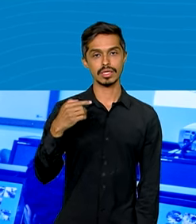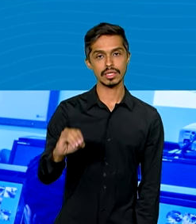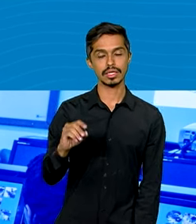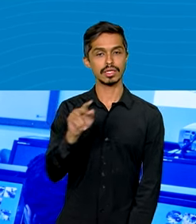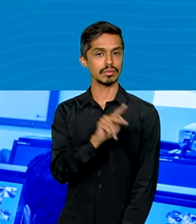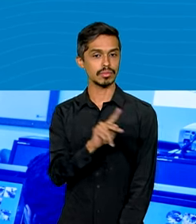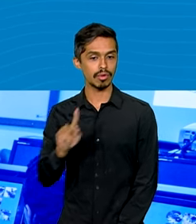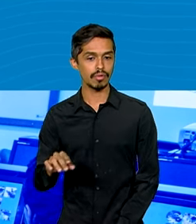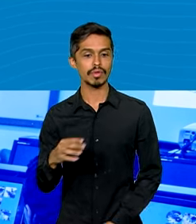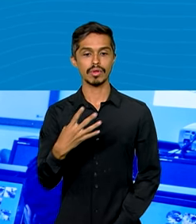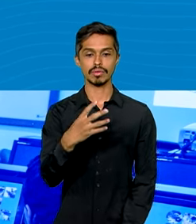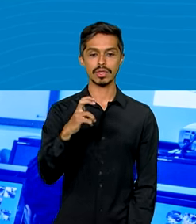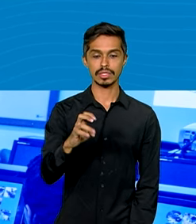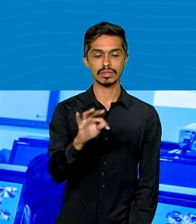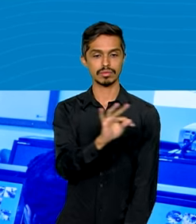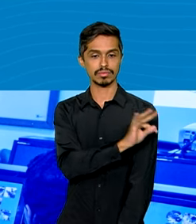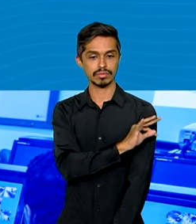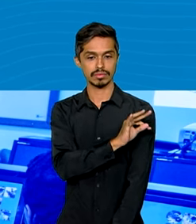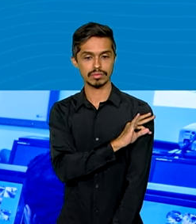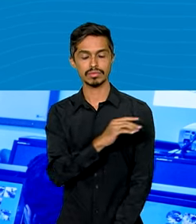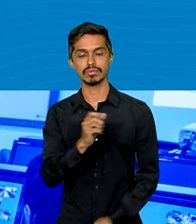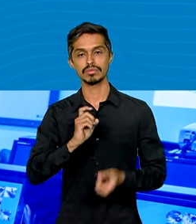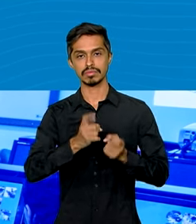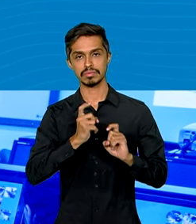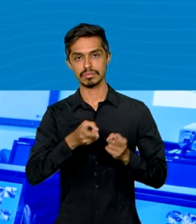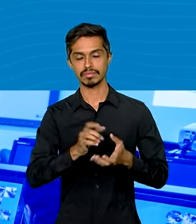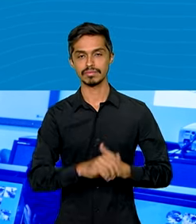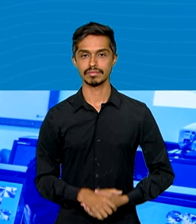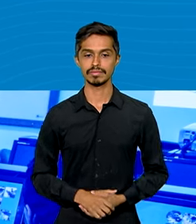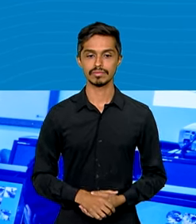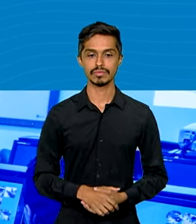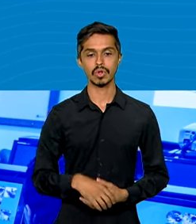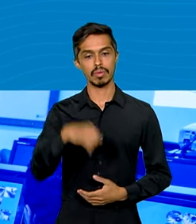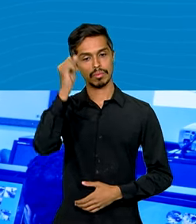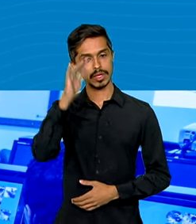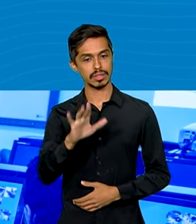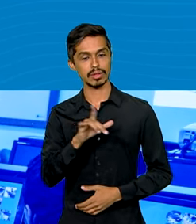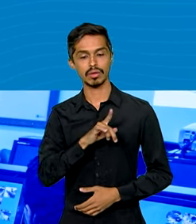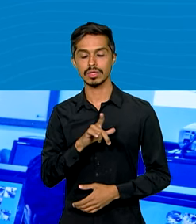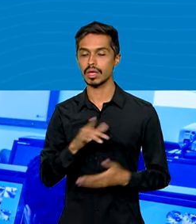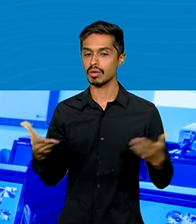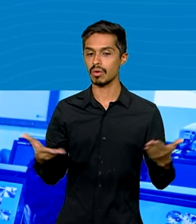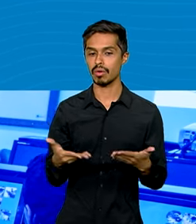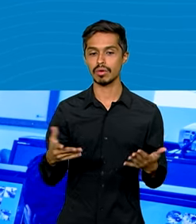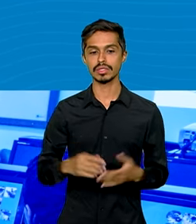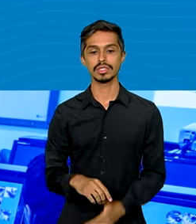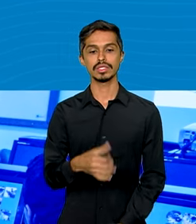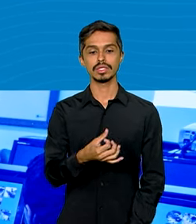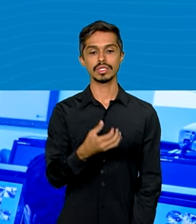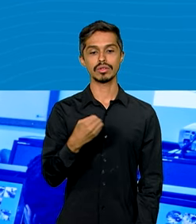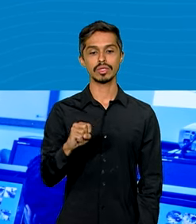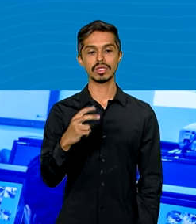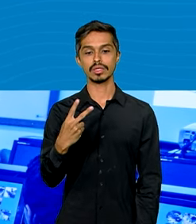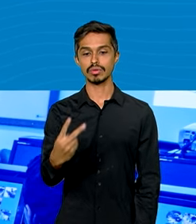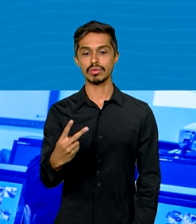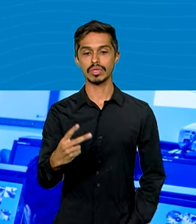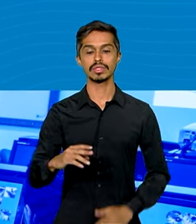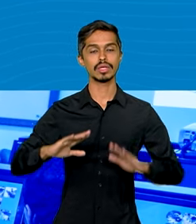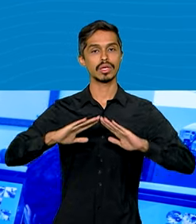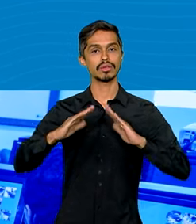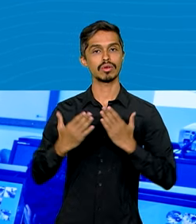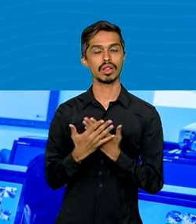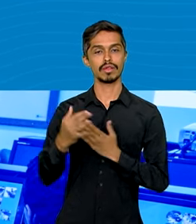e 45 técnicos administrativos. O Brasil conta hoje com